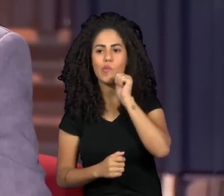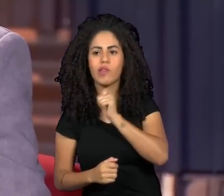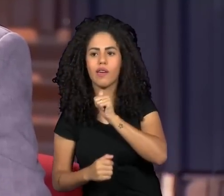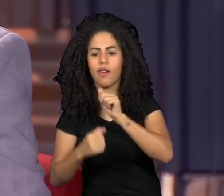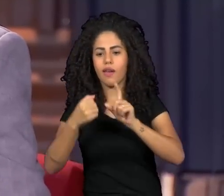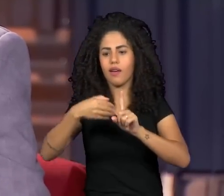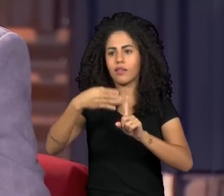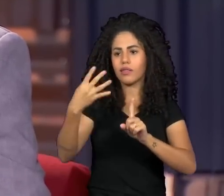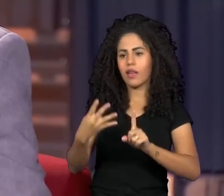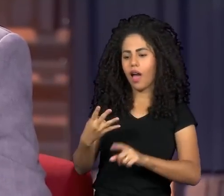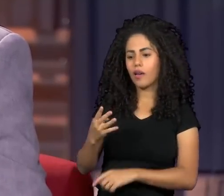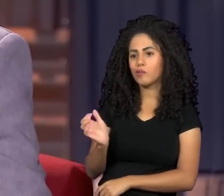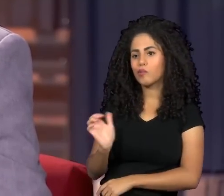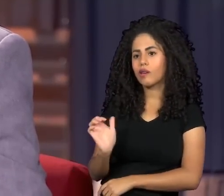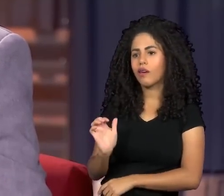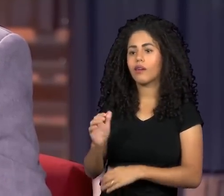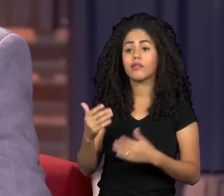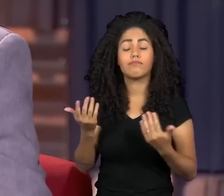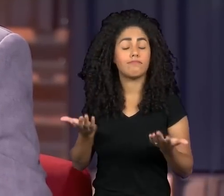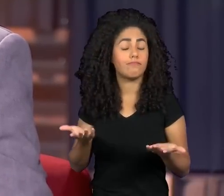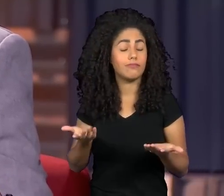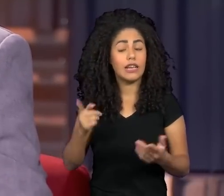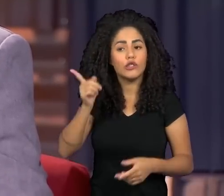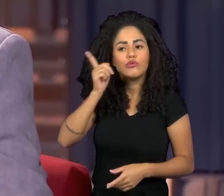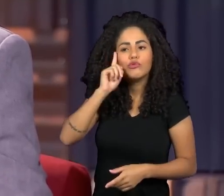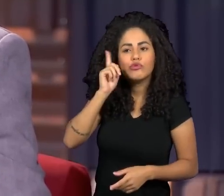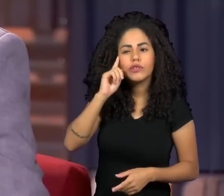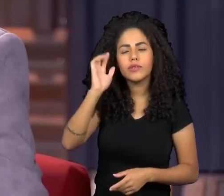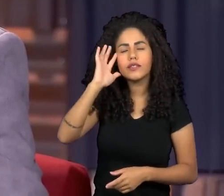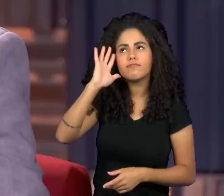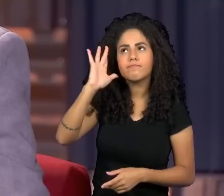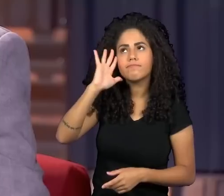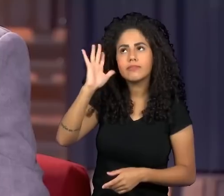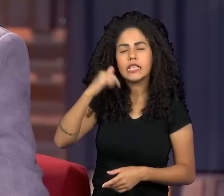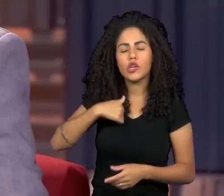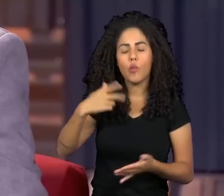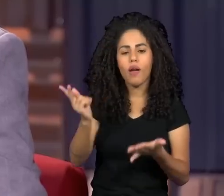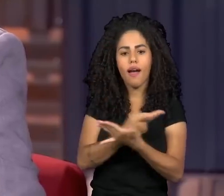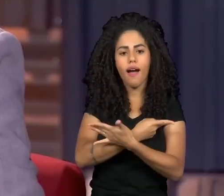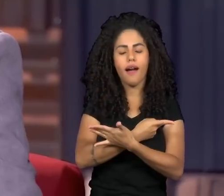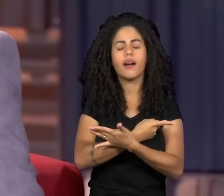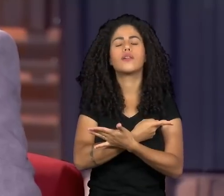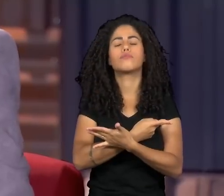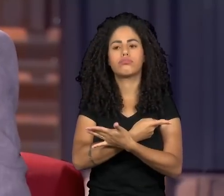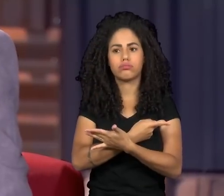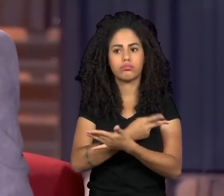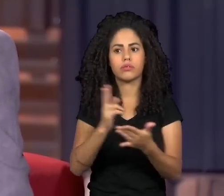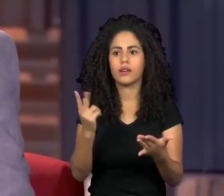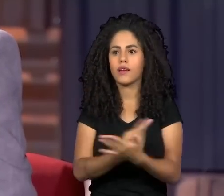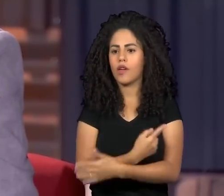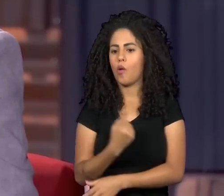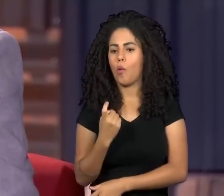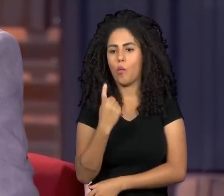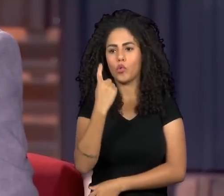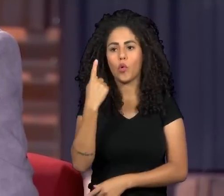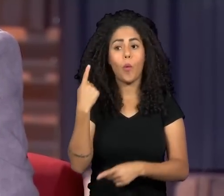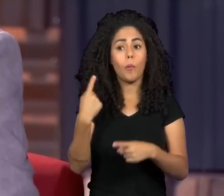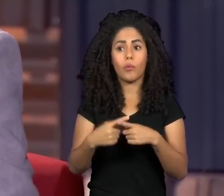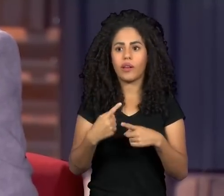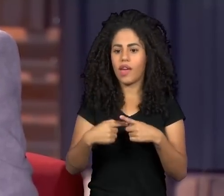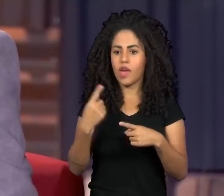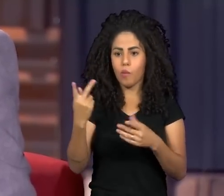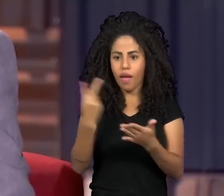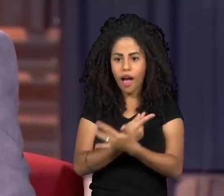um pensamento muito assim, poxa, no dia que na teoria eu errar, vai ser o único erro da minha vida, porque eu nunca vou ter